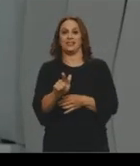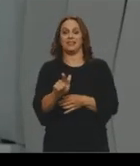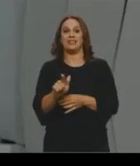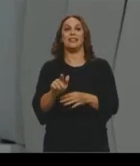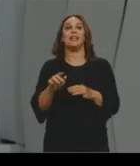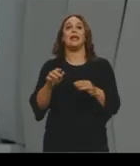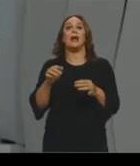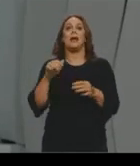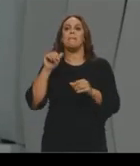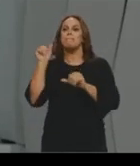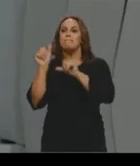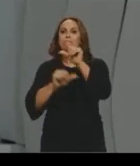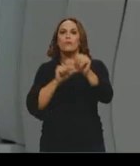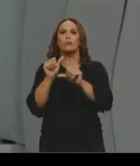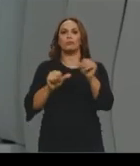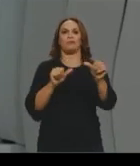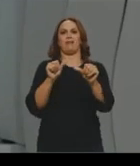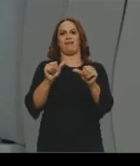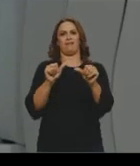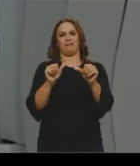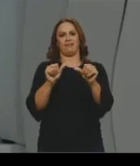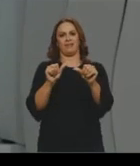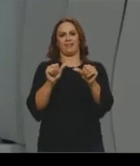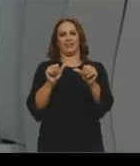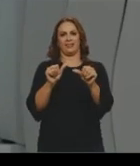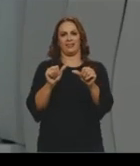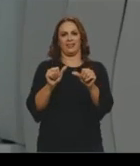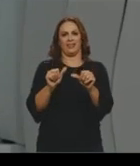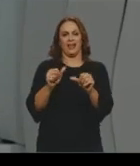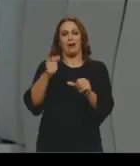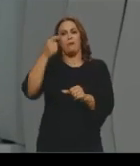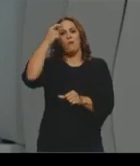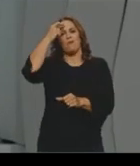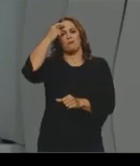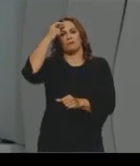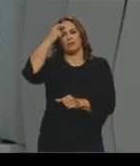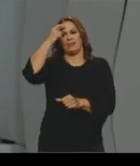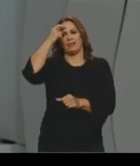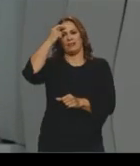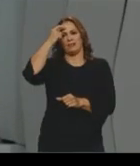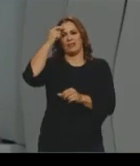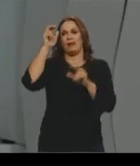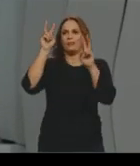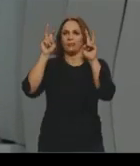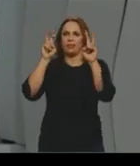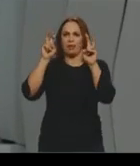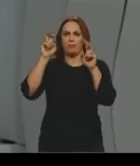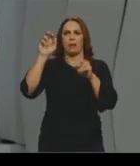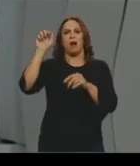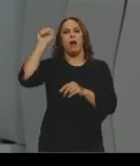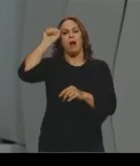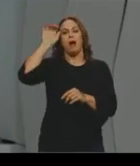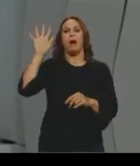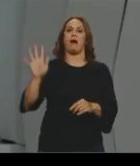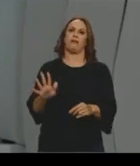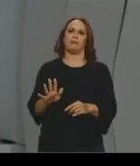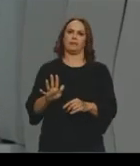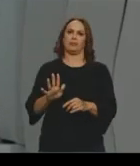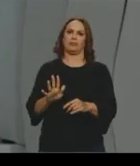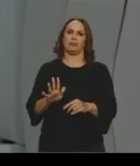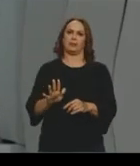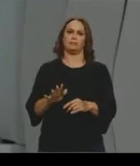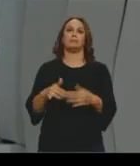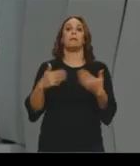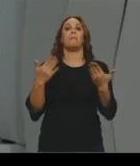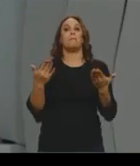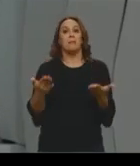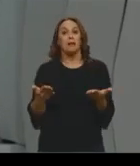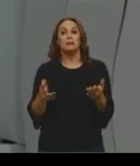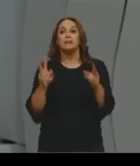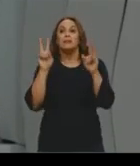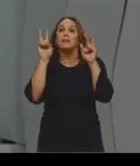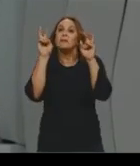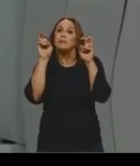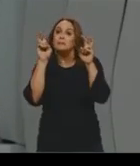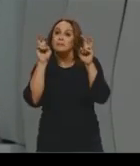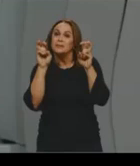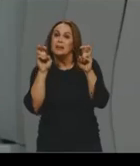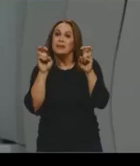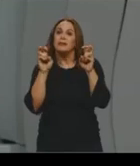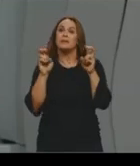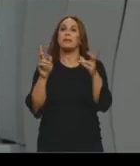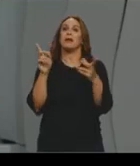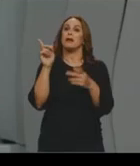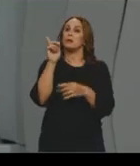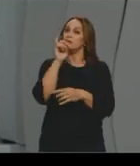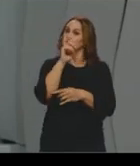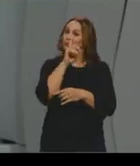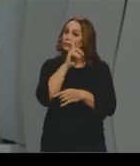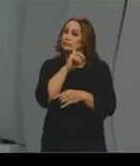curá-la. Então, é um assunto que não deveria, mas ainda é visto como um assunto delicado, é um assunto que a gente ainda